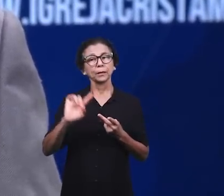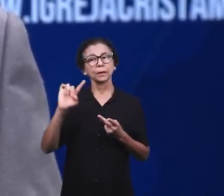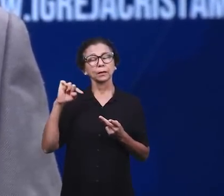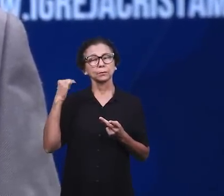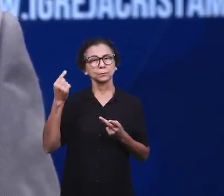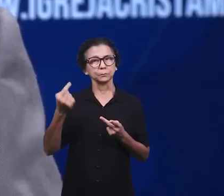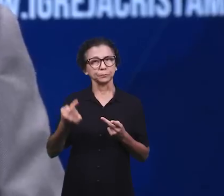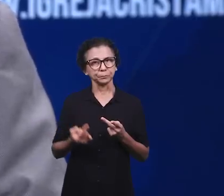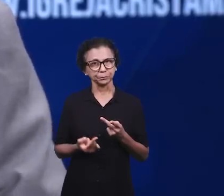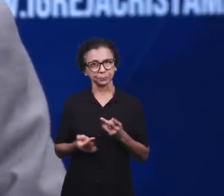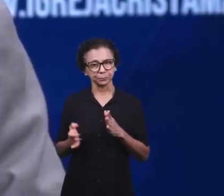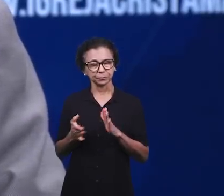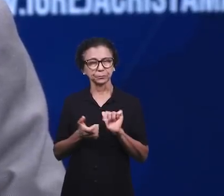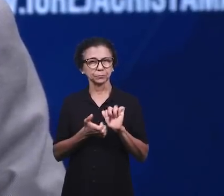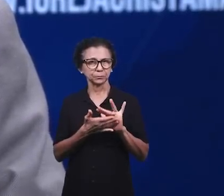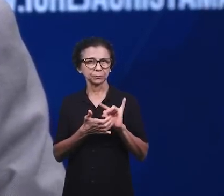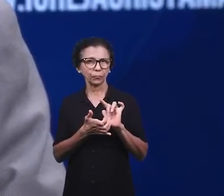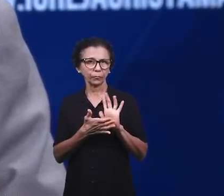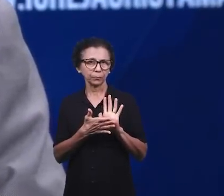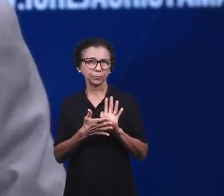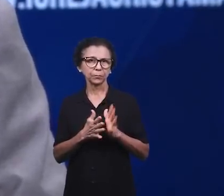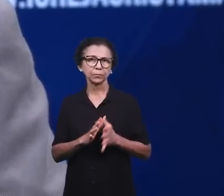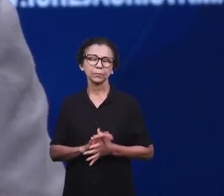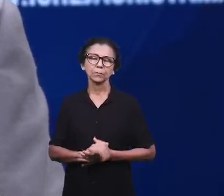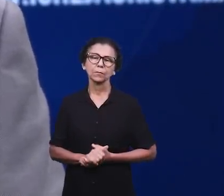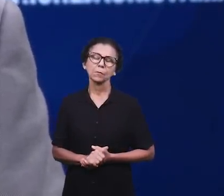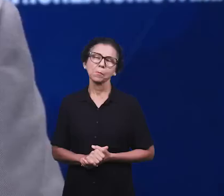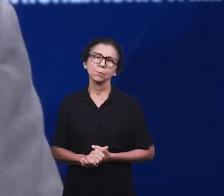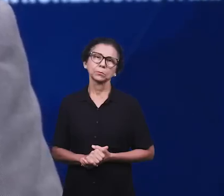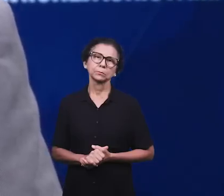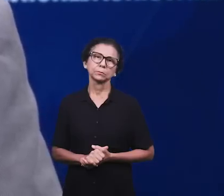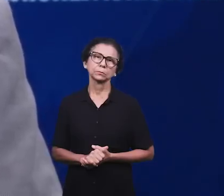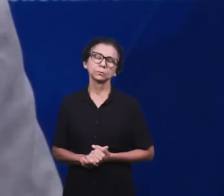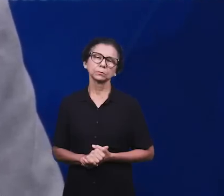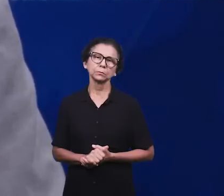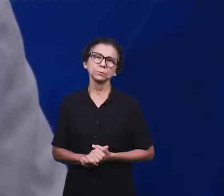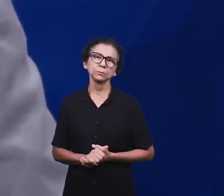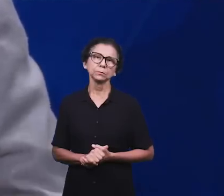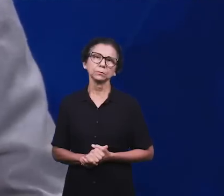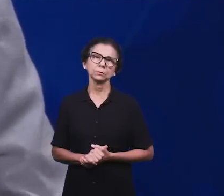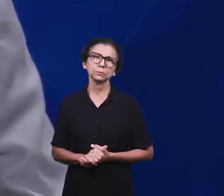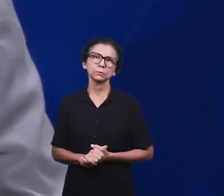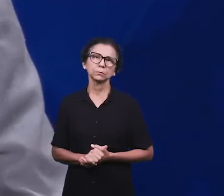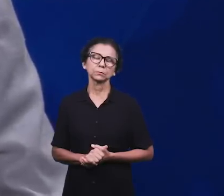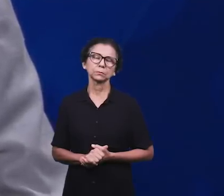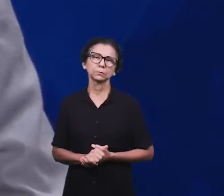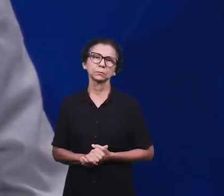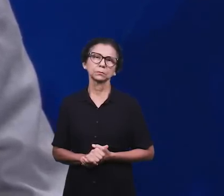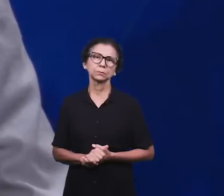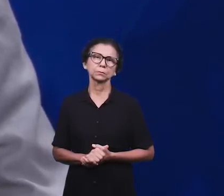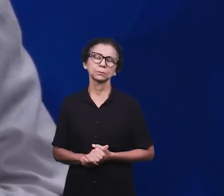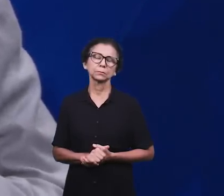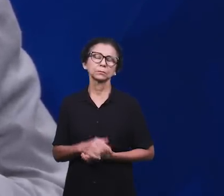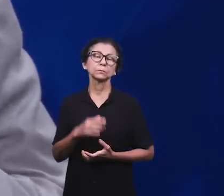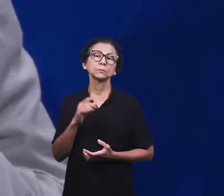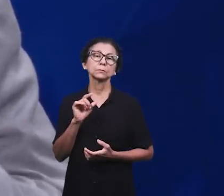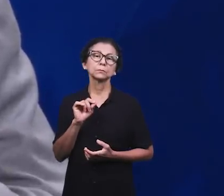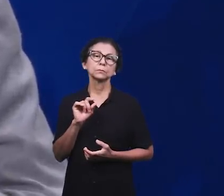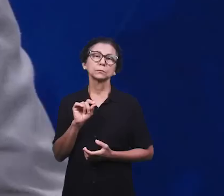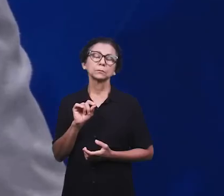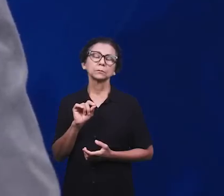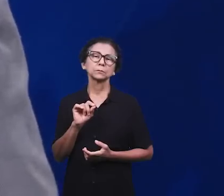desse louvor, nesse louvor já vamos viver a experiência de entrar em comunhão com o Senhor. Na sequência desse louvor, nós